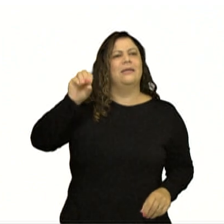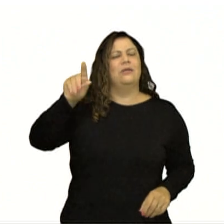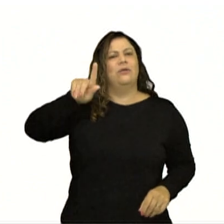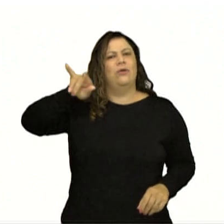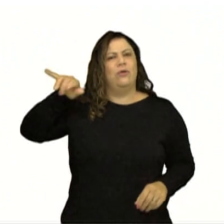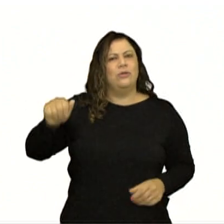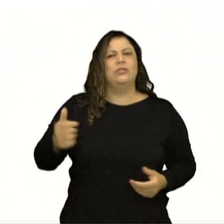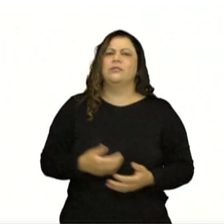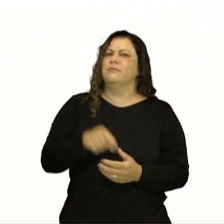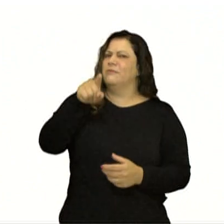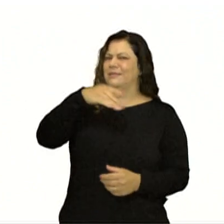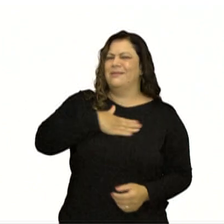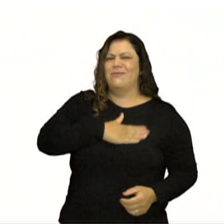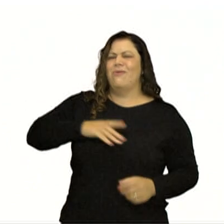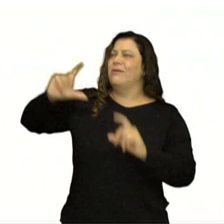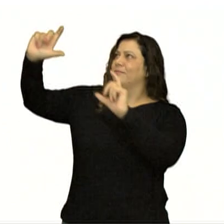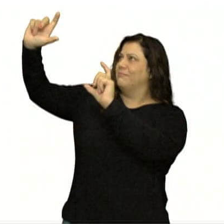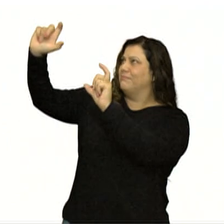de fazer selfies?